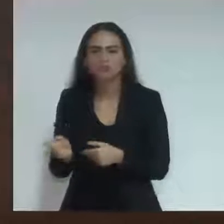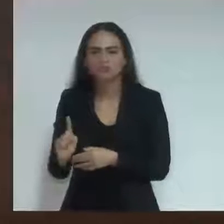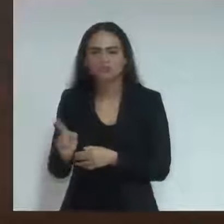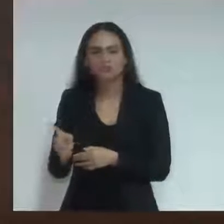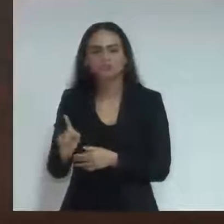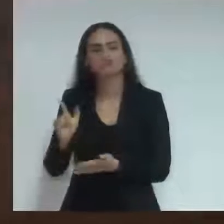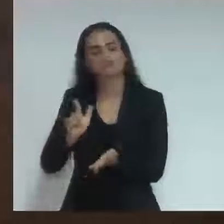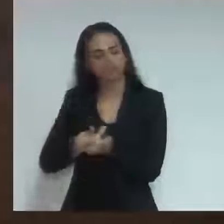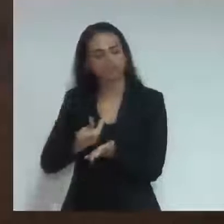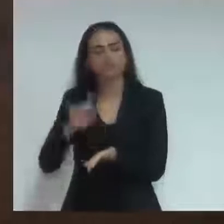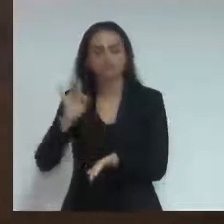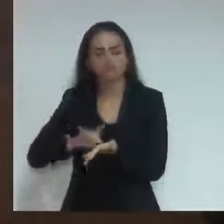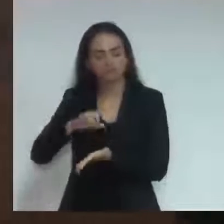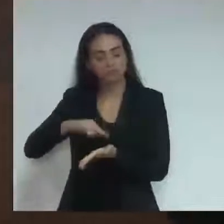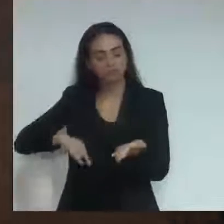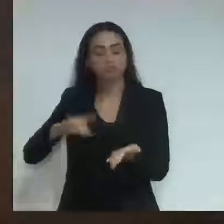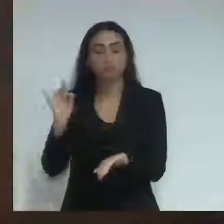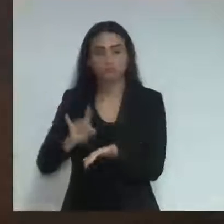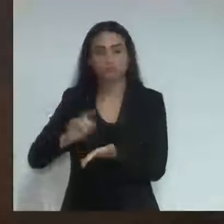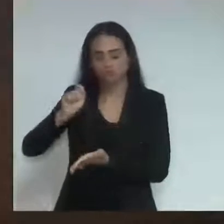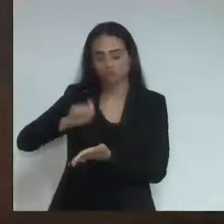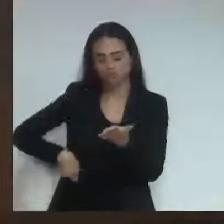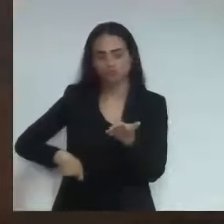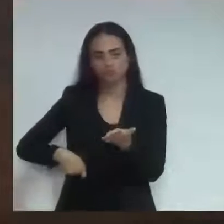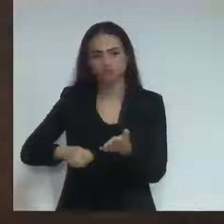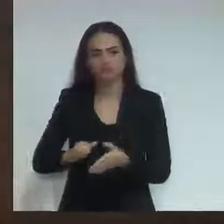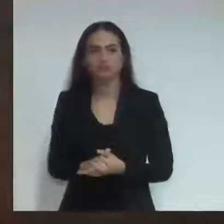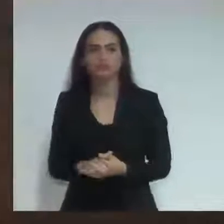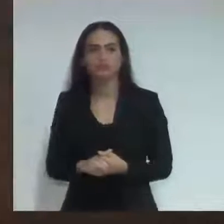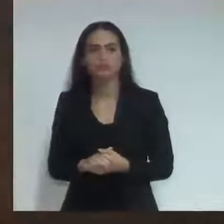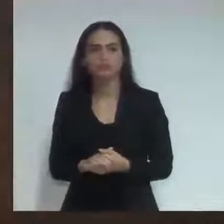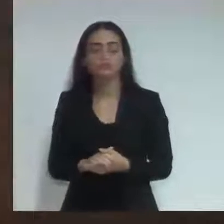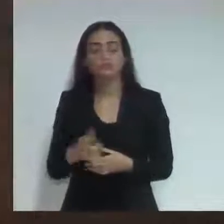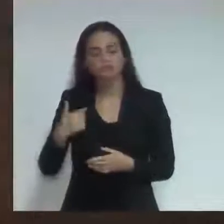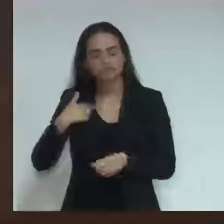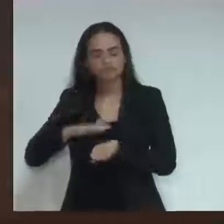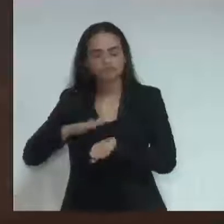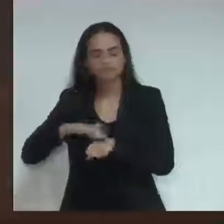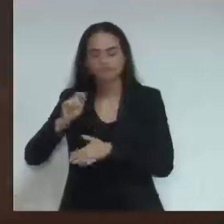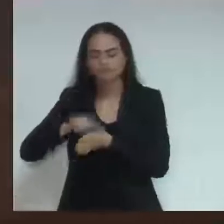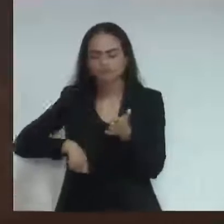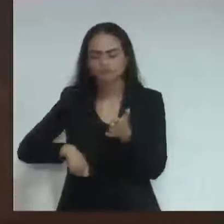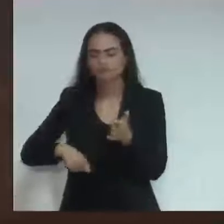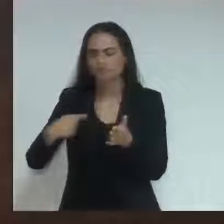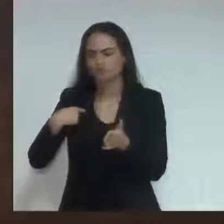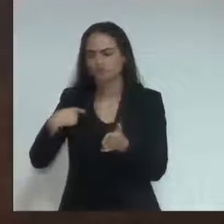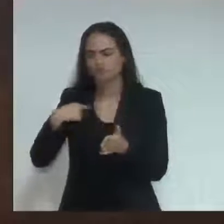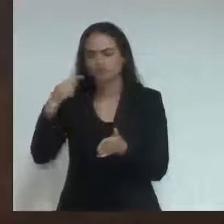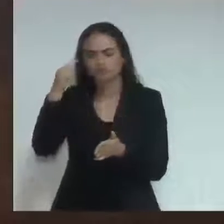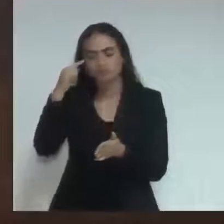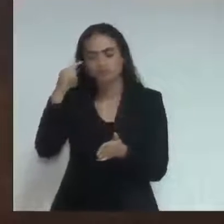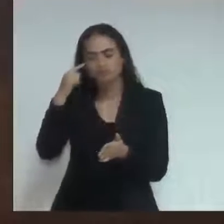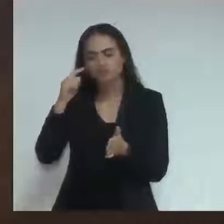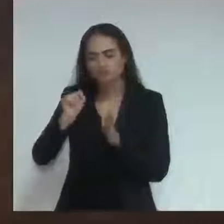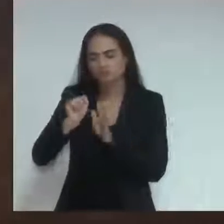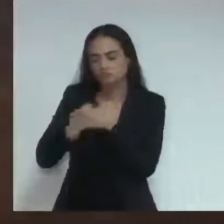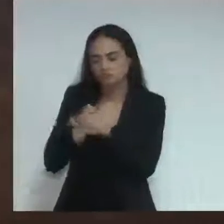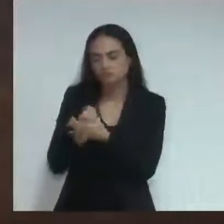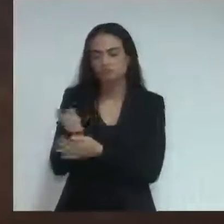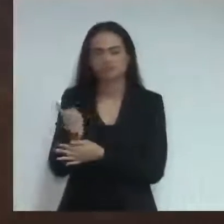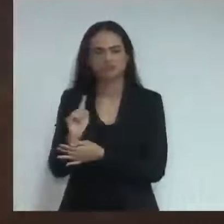Agora, nunca jamais, com o intuito de fazer algo escondido, algo que não seja